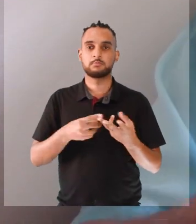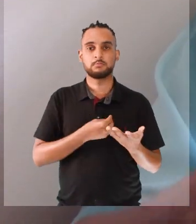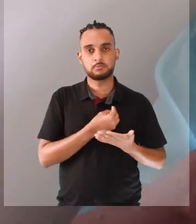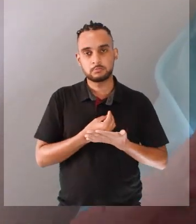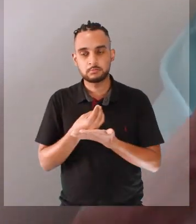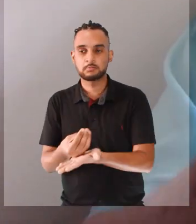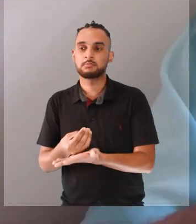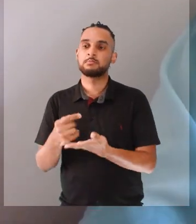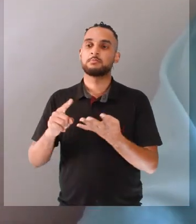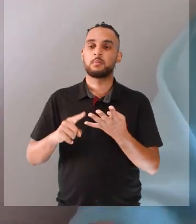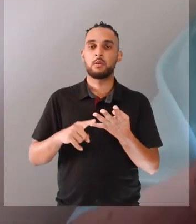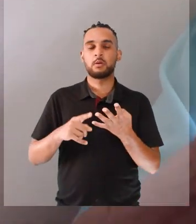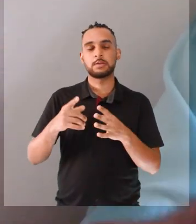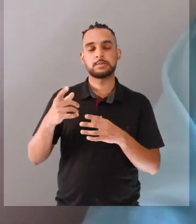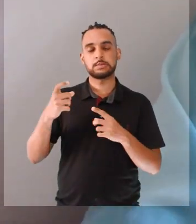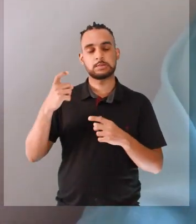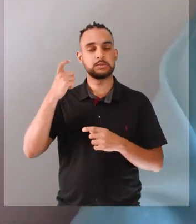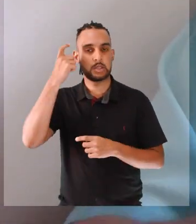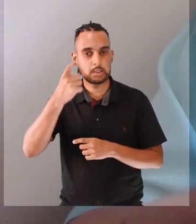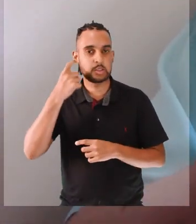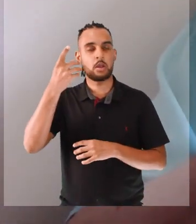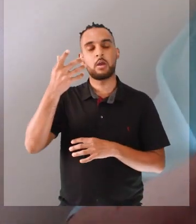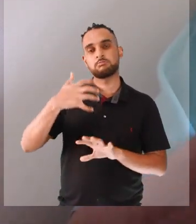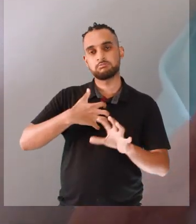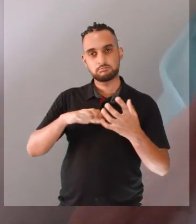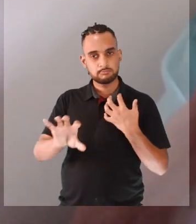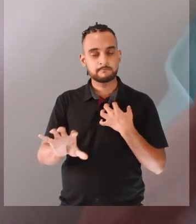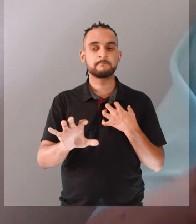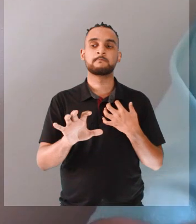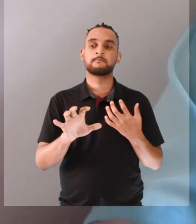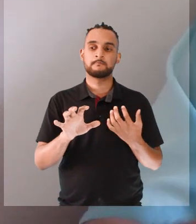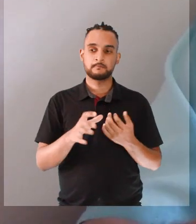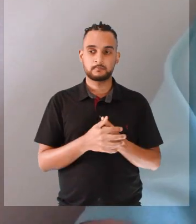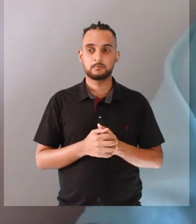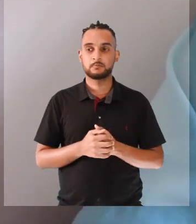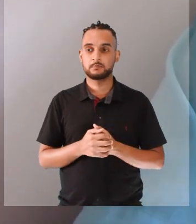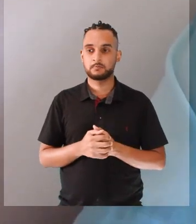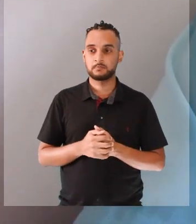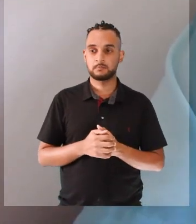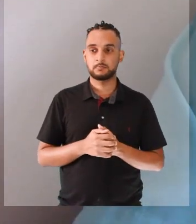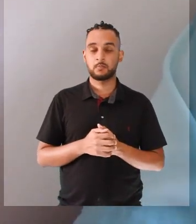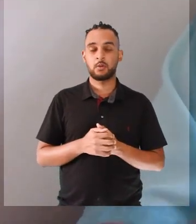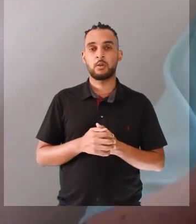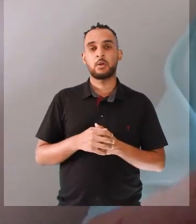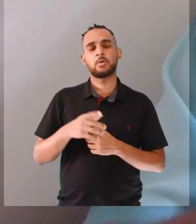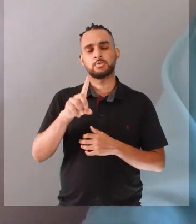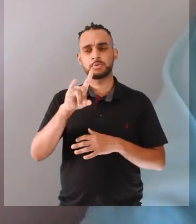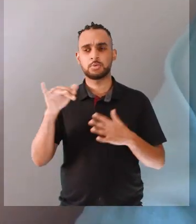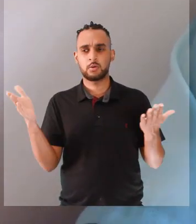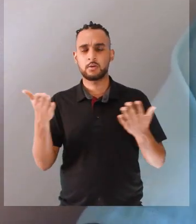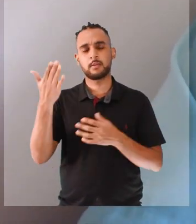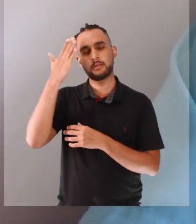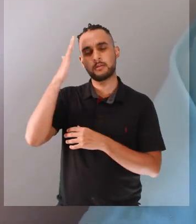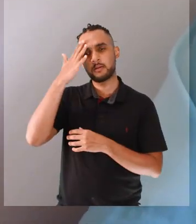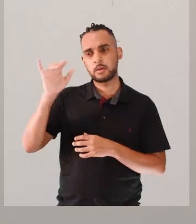da fraternidade, da doação de si, da tentação de compreender o outro, de dialogar